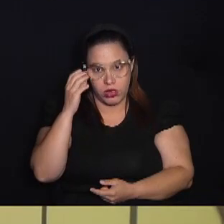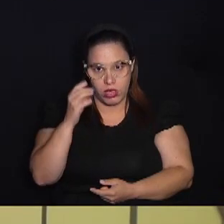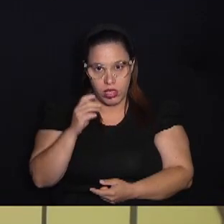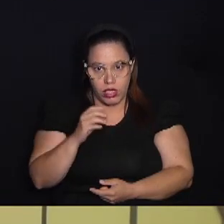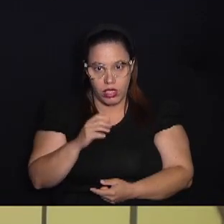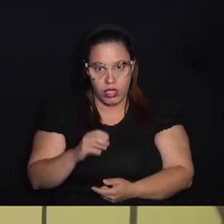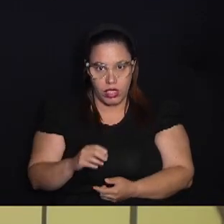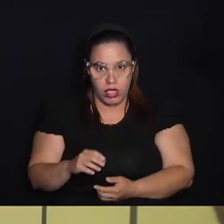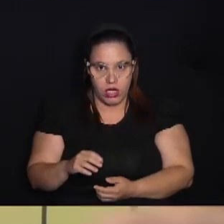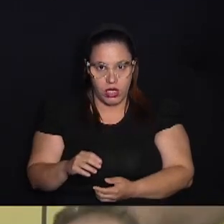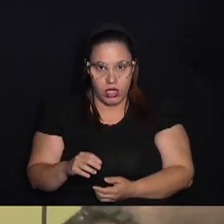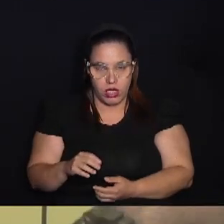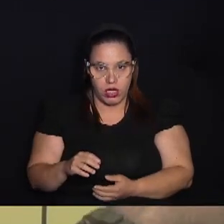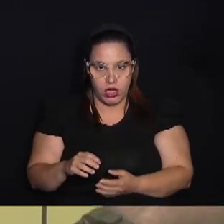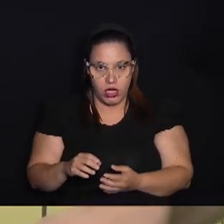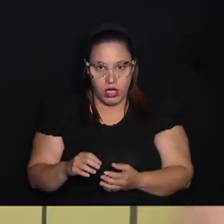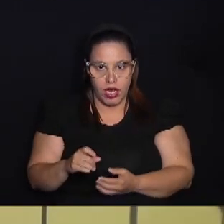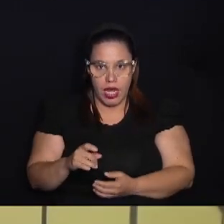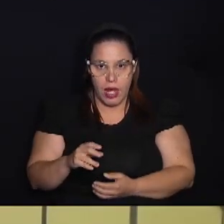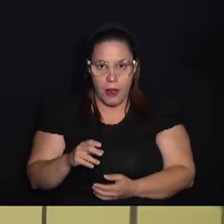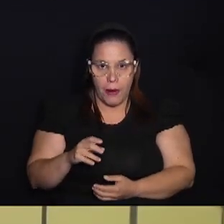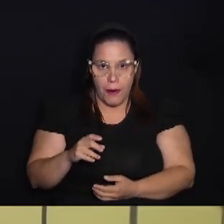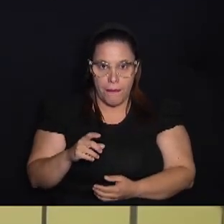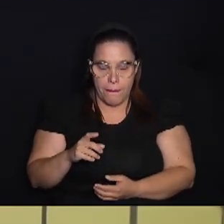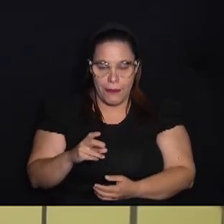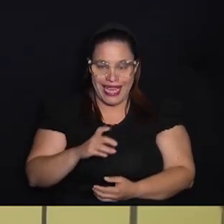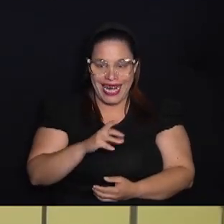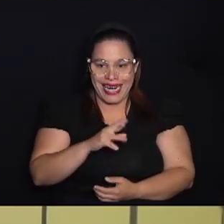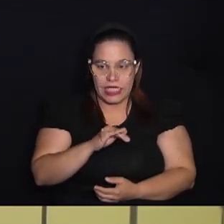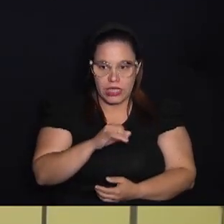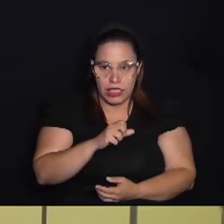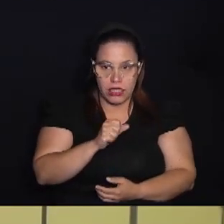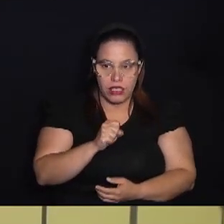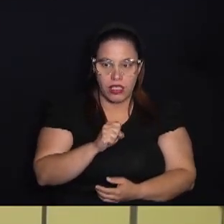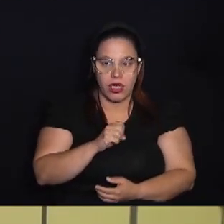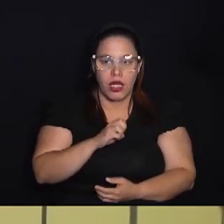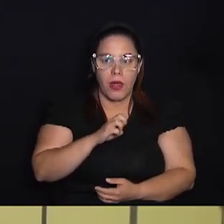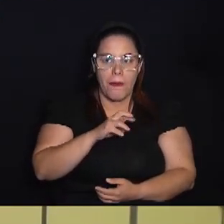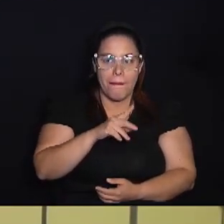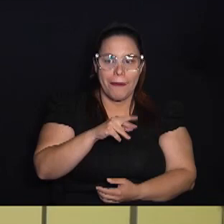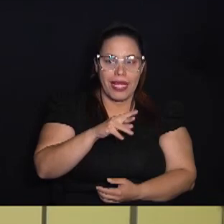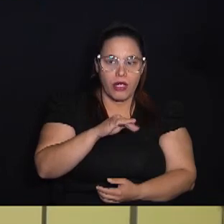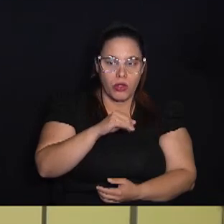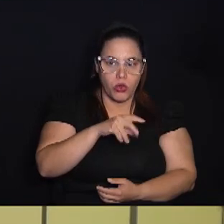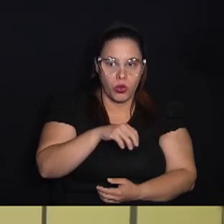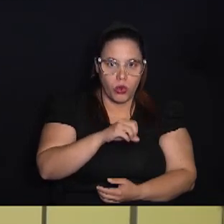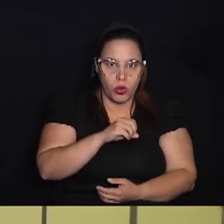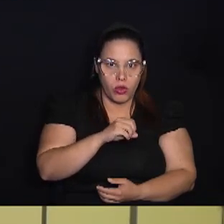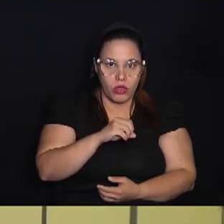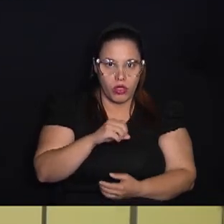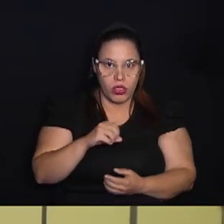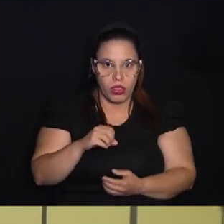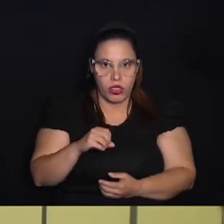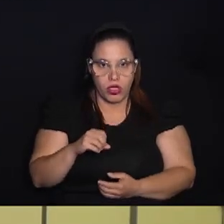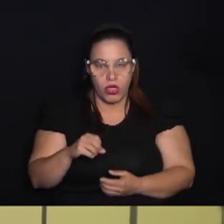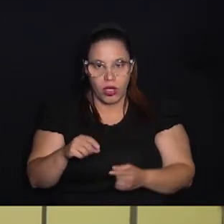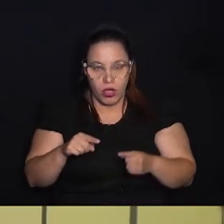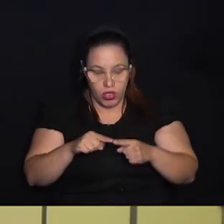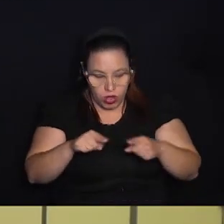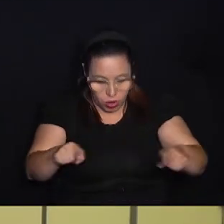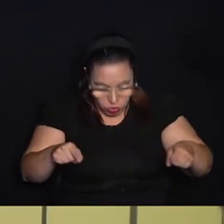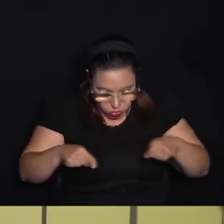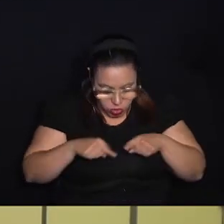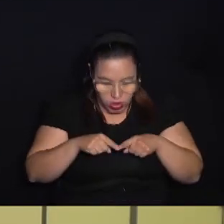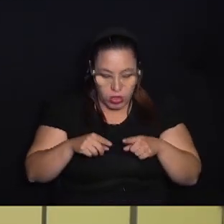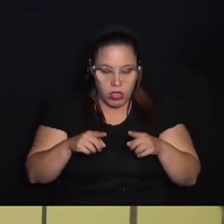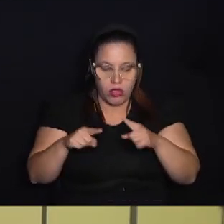né creche São Benedito creche Bento Quirino creche Bento Quirino então embaixo daquela creche havia o cemitério dos cativos que